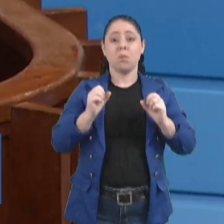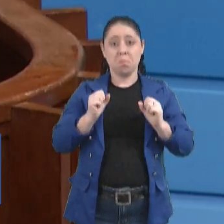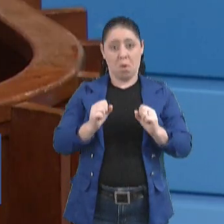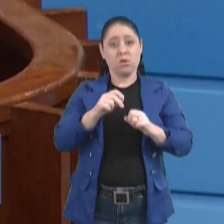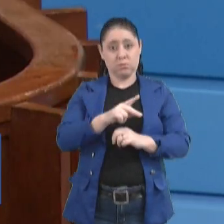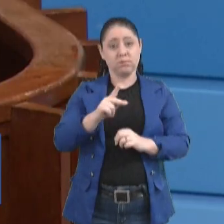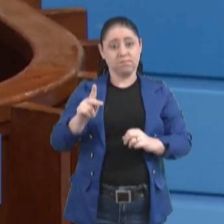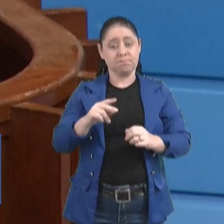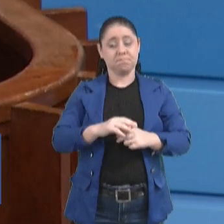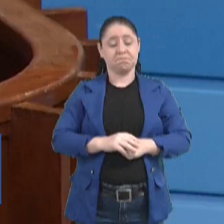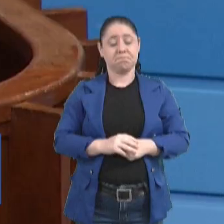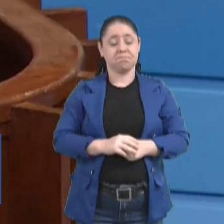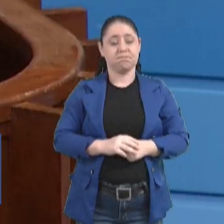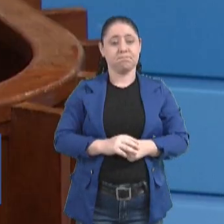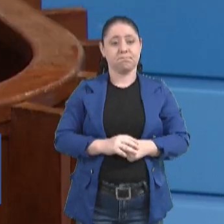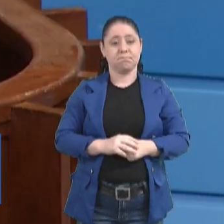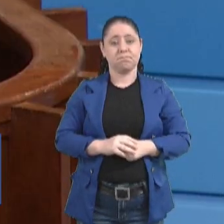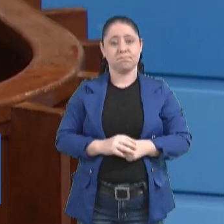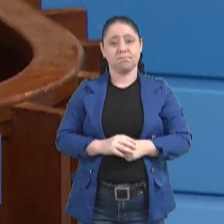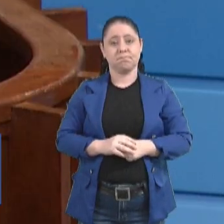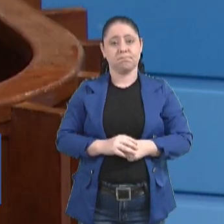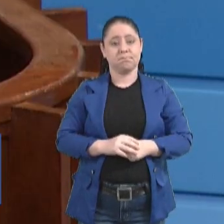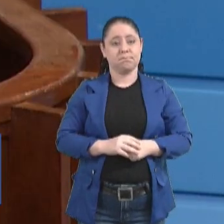isso, senhor presidente?